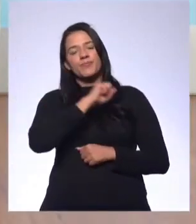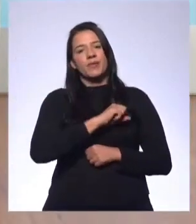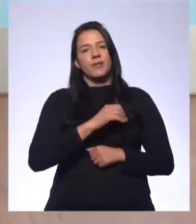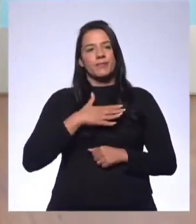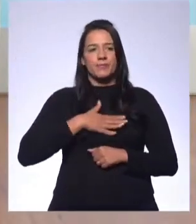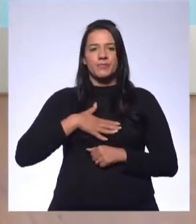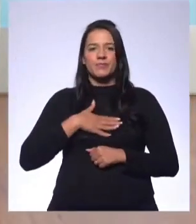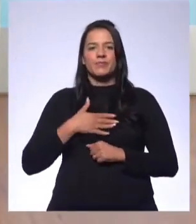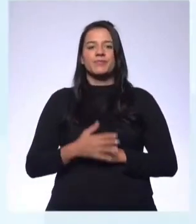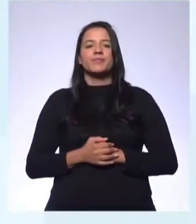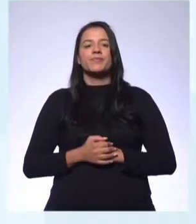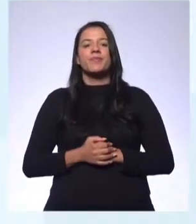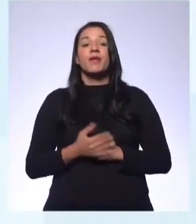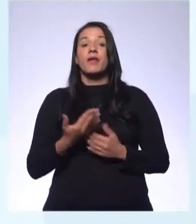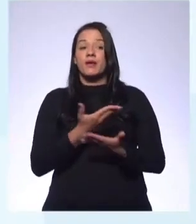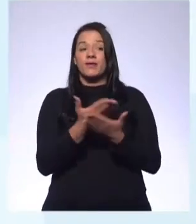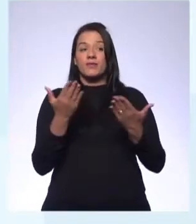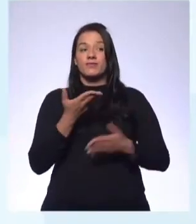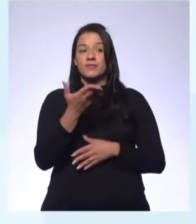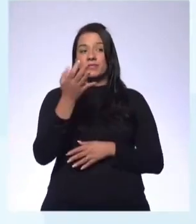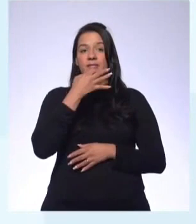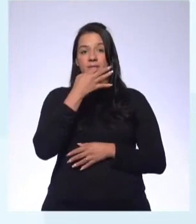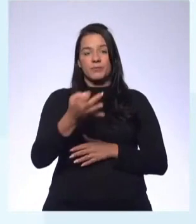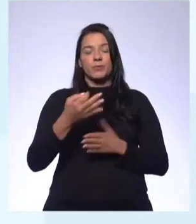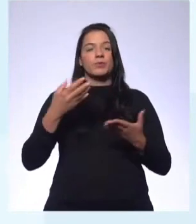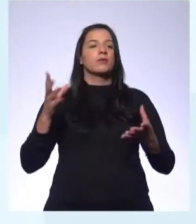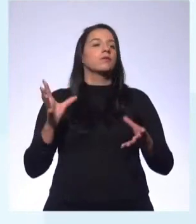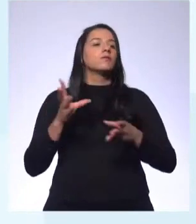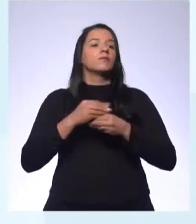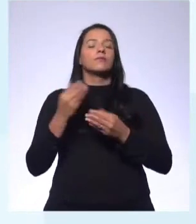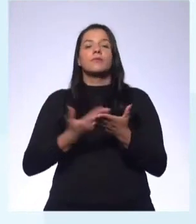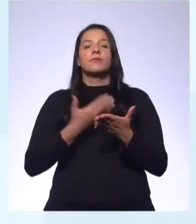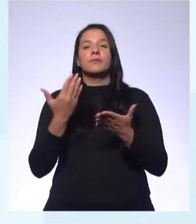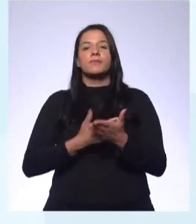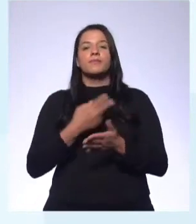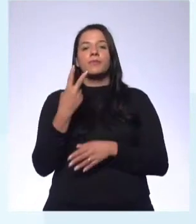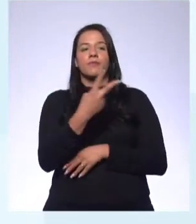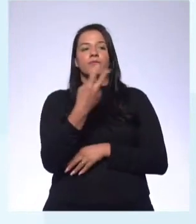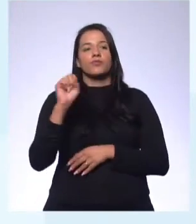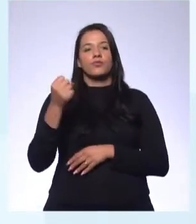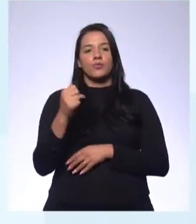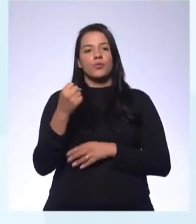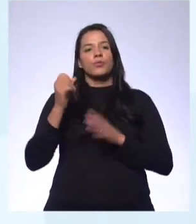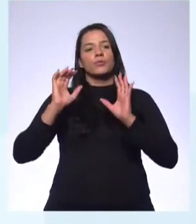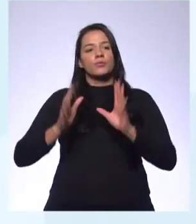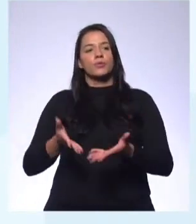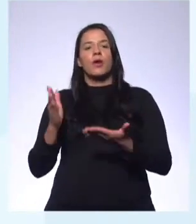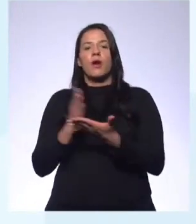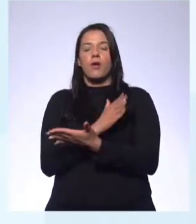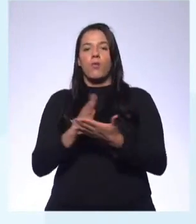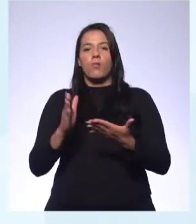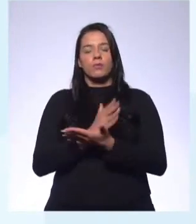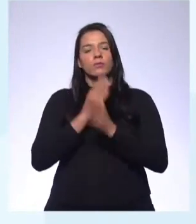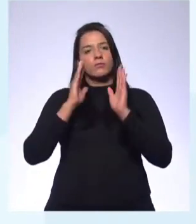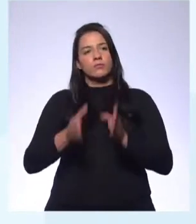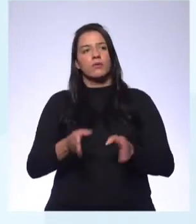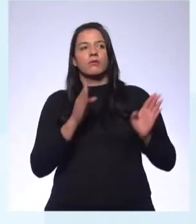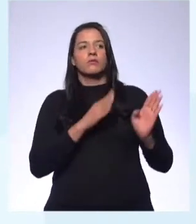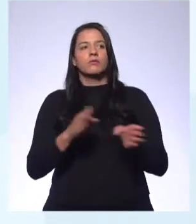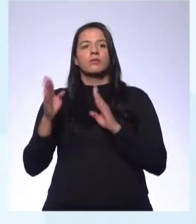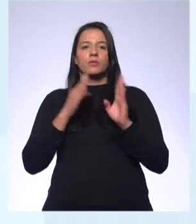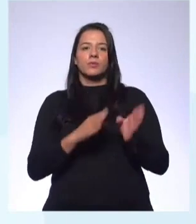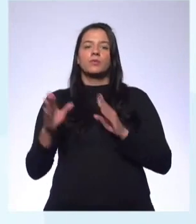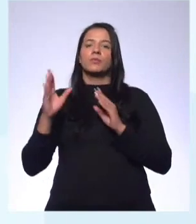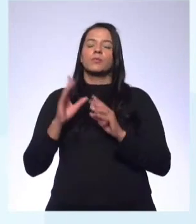Olha lá. Agora é a sua vez. Responda as atividades do caderno do aluno que estão aí aí, a gente já passou algumas aqui na aula, nem lembro se